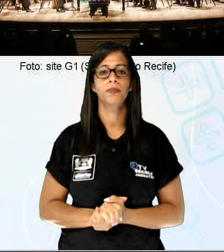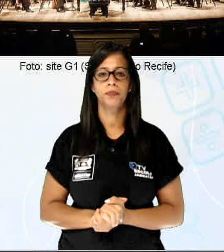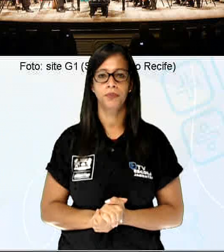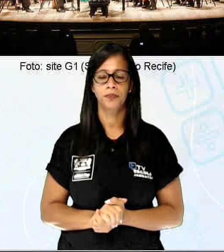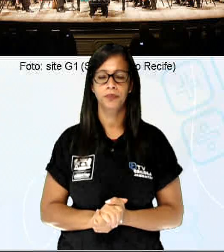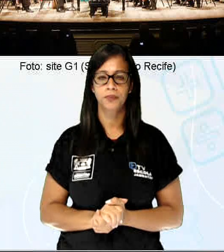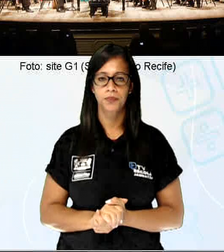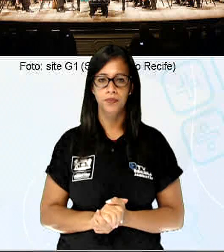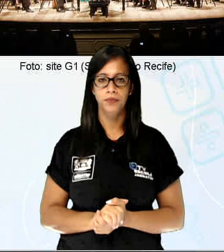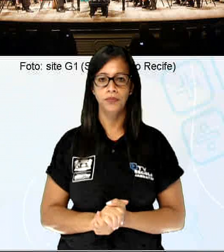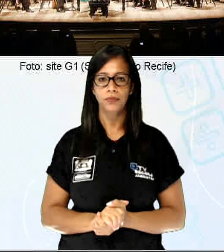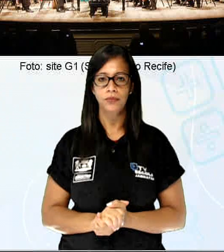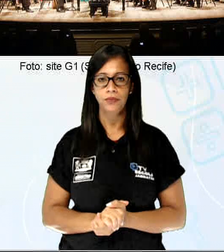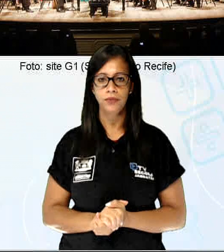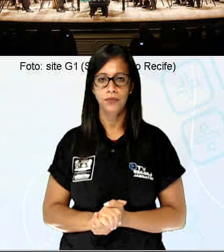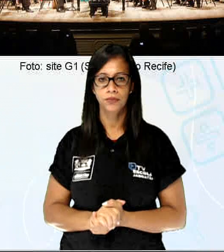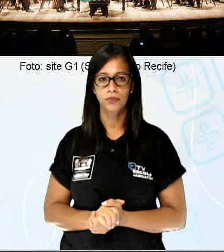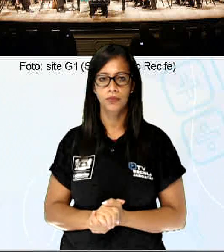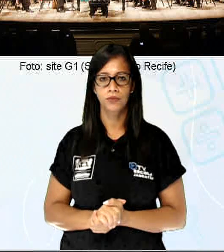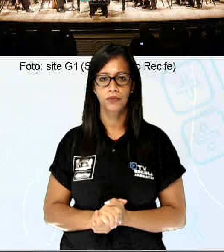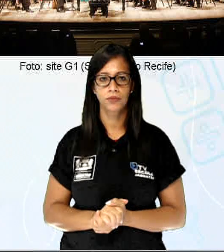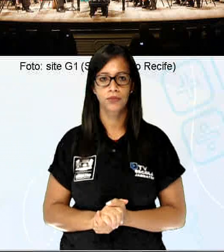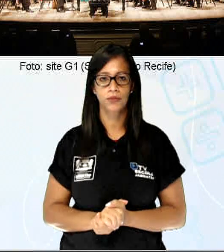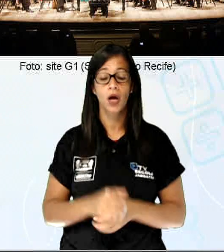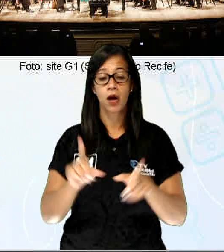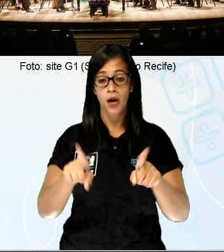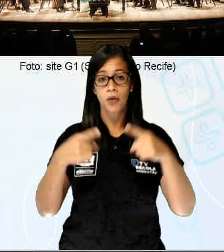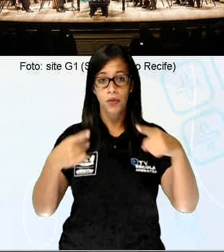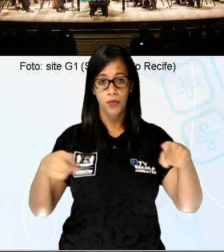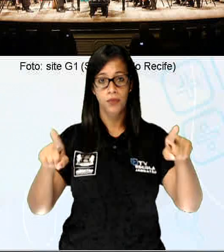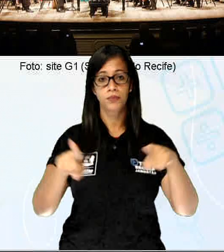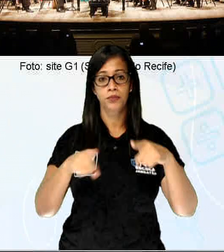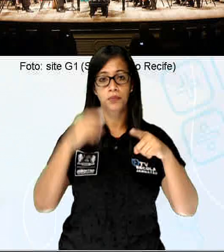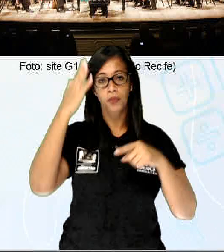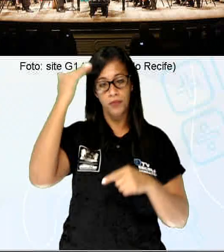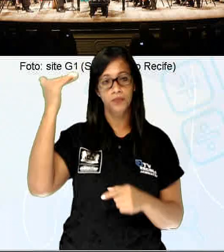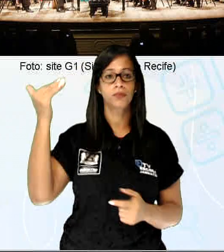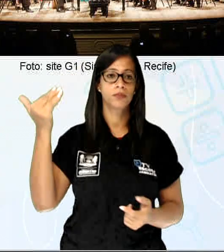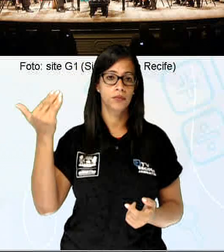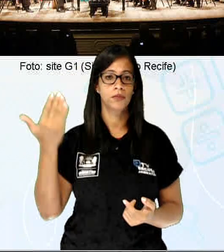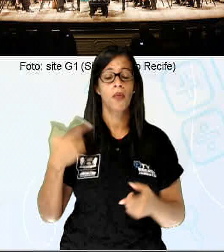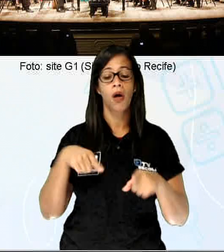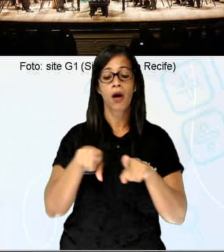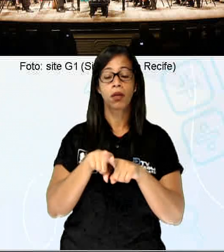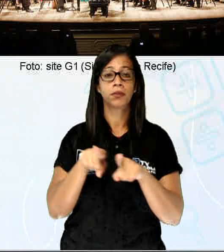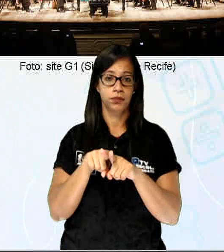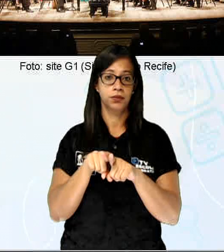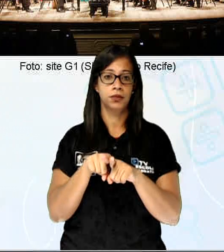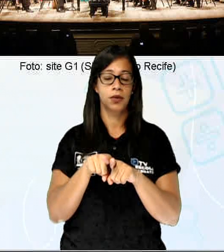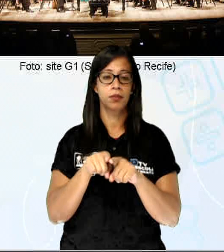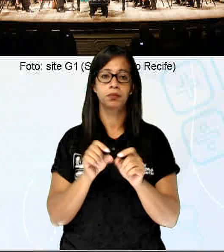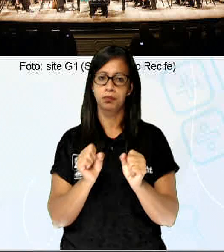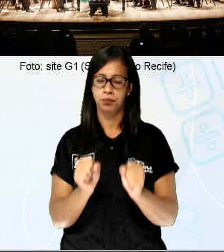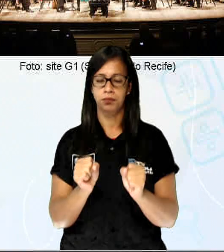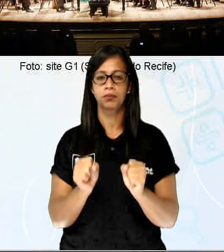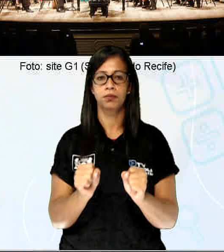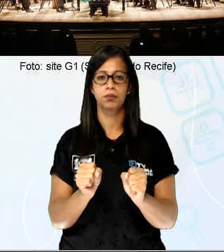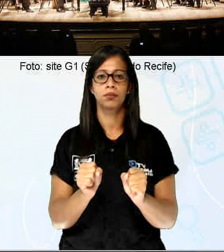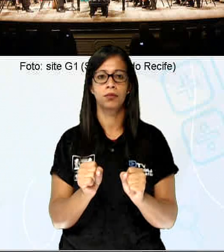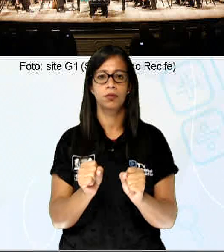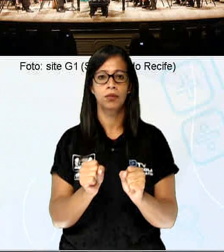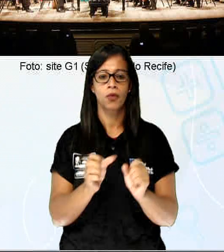A orquestra moderna. Podemos, resumidamente, dizer que uma orquestra é um conjunto de instrumentos musicais